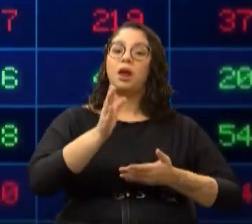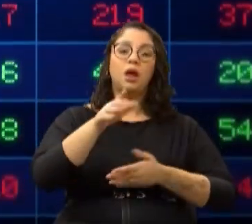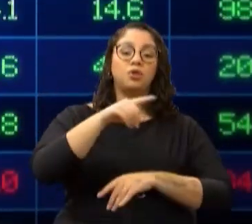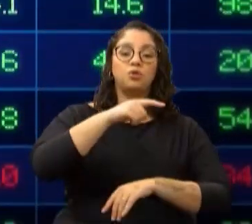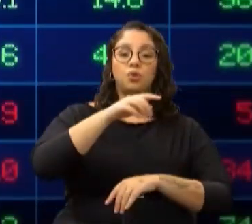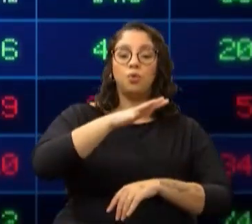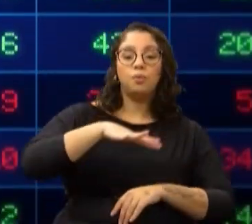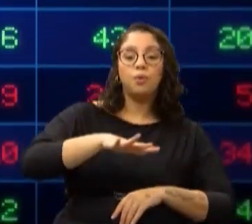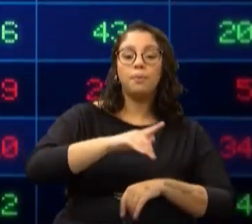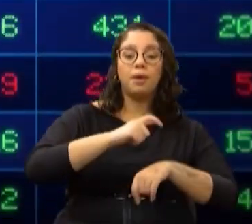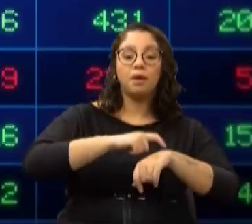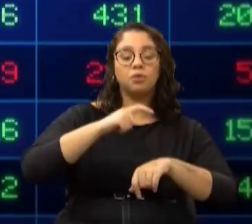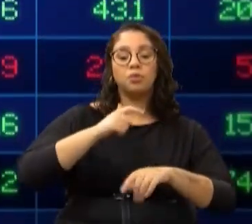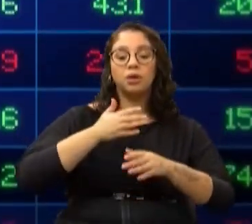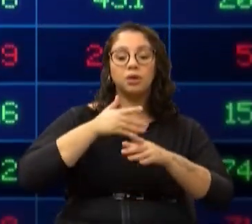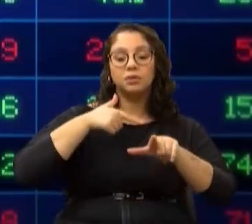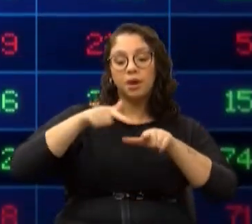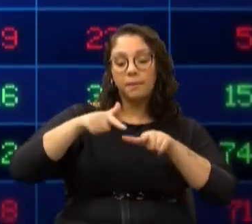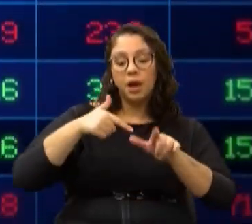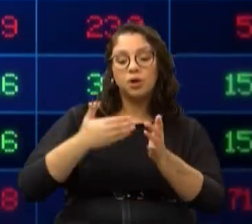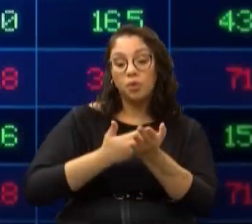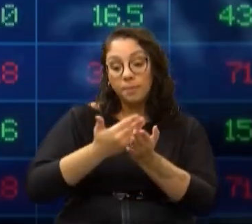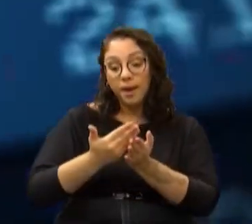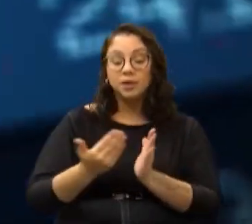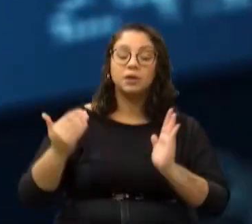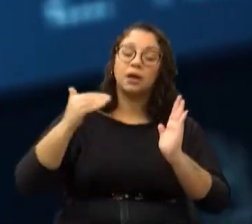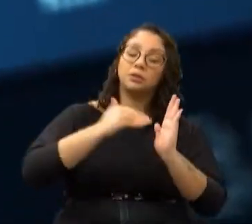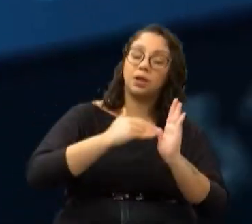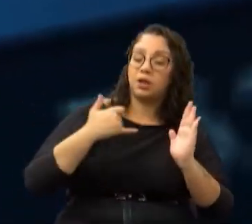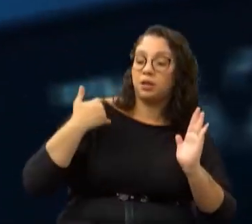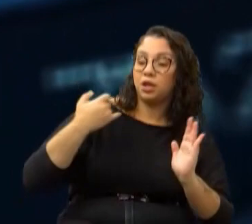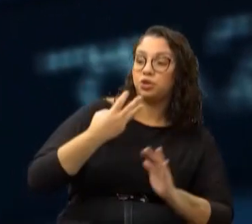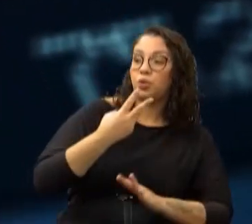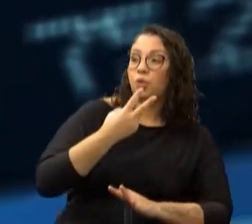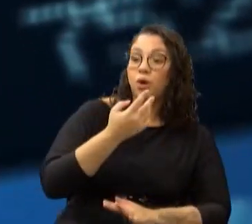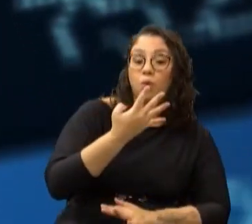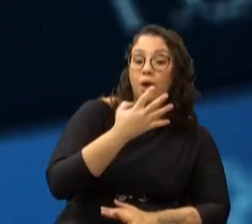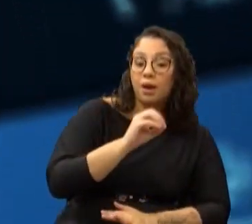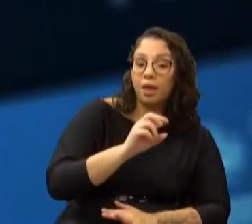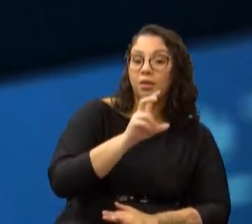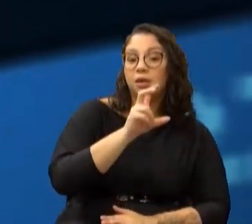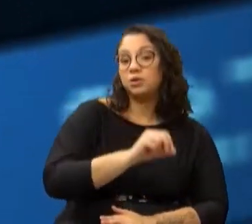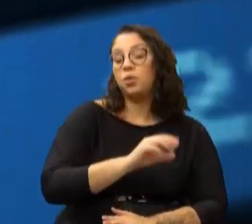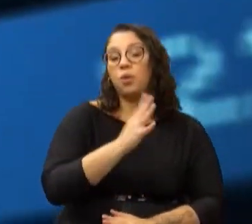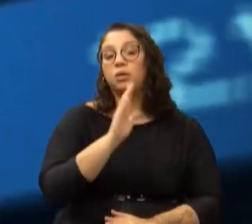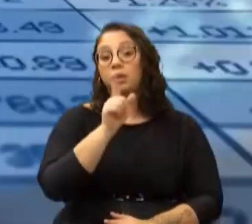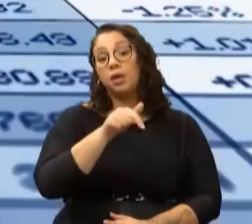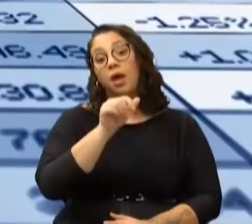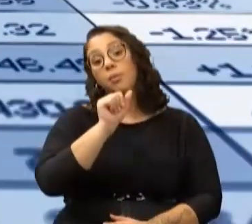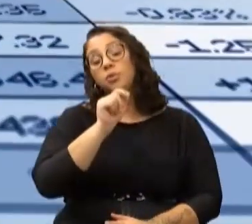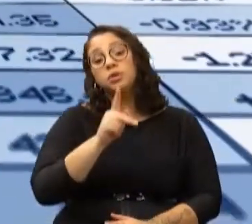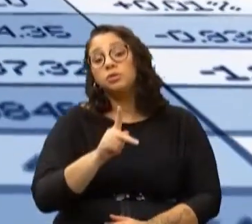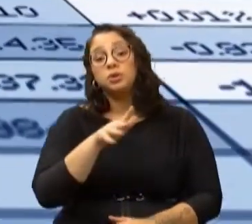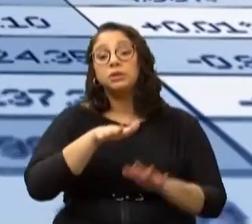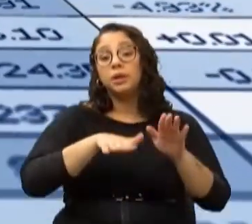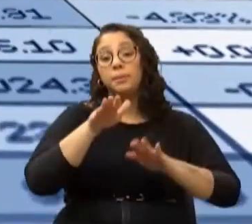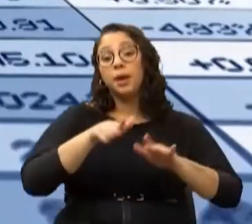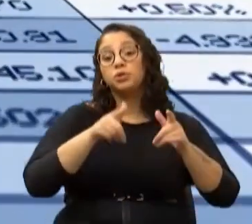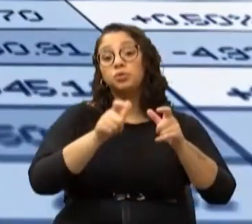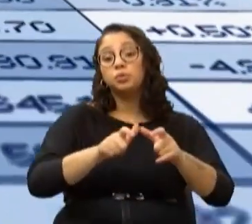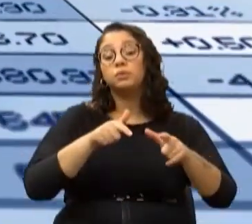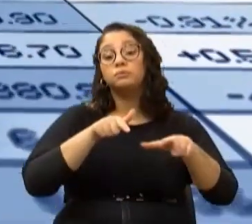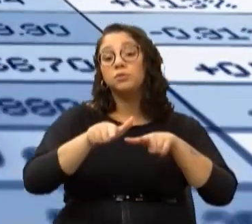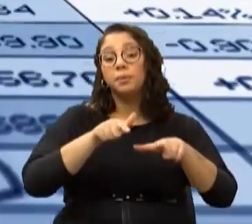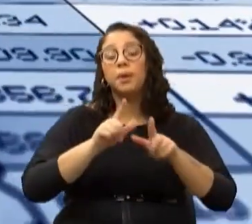desde que você entra no mercado do trabalho até os seus 40, 50, 60 anos, que seria a aposentadoria, dependendo do ramo que